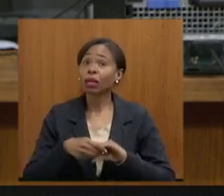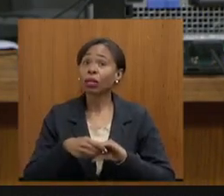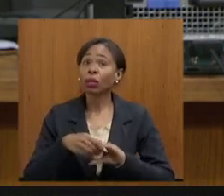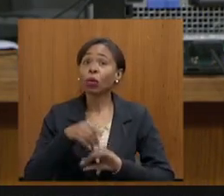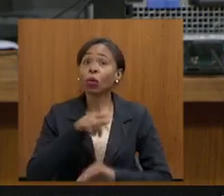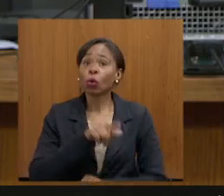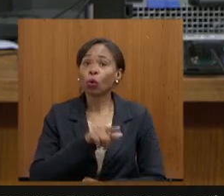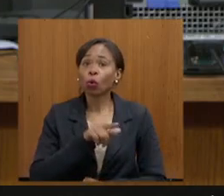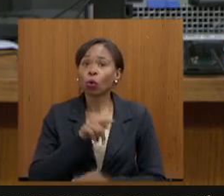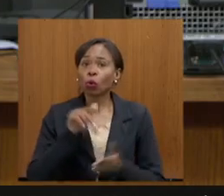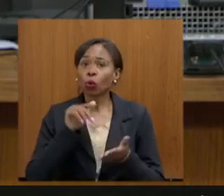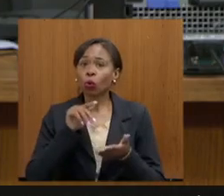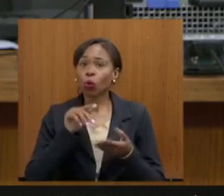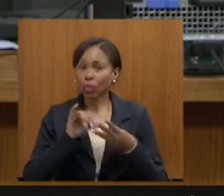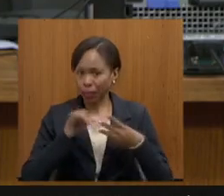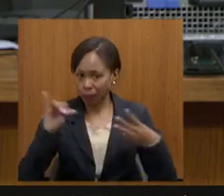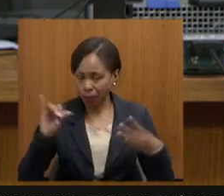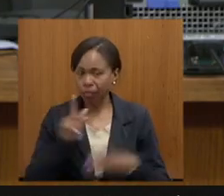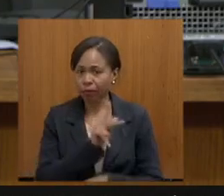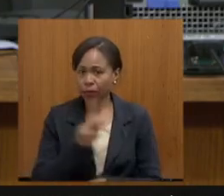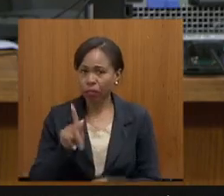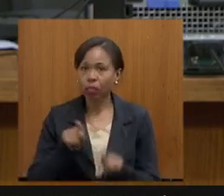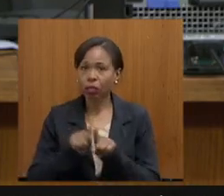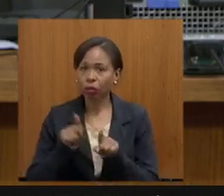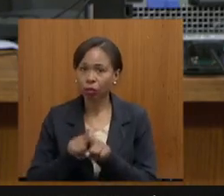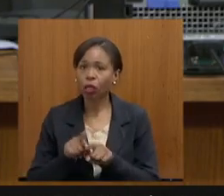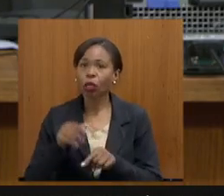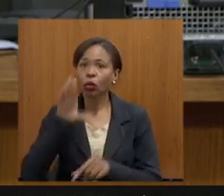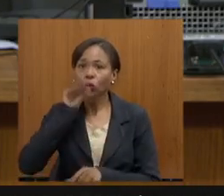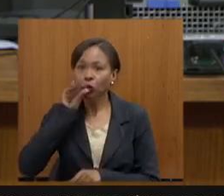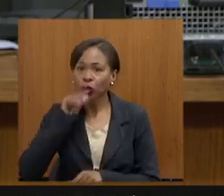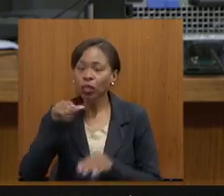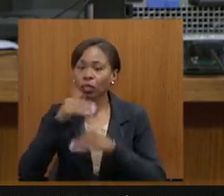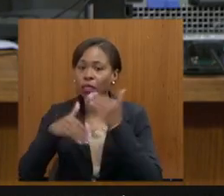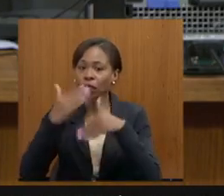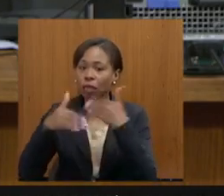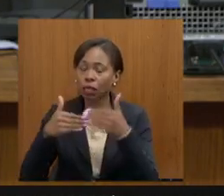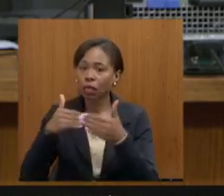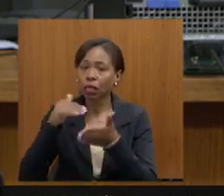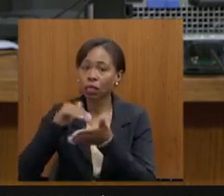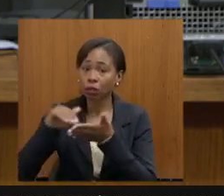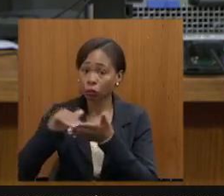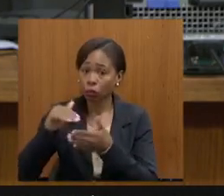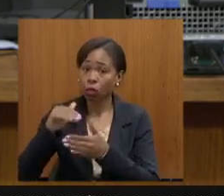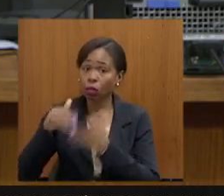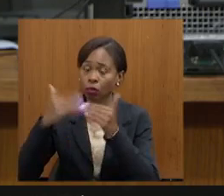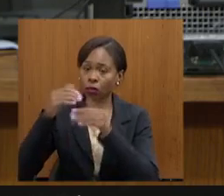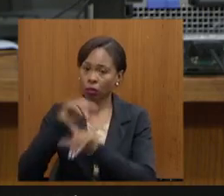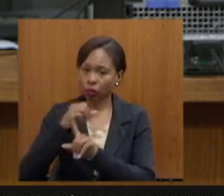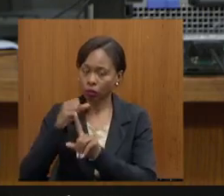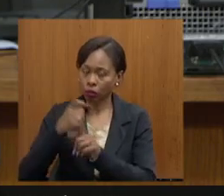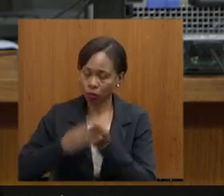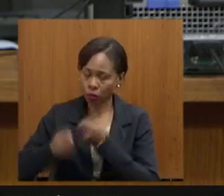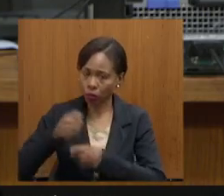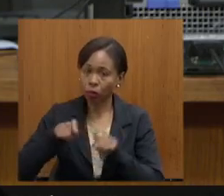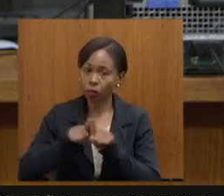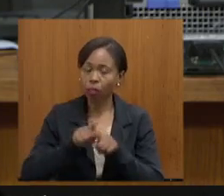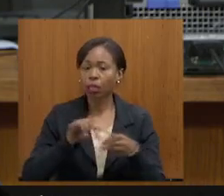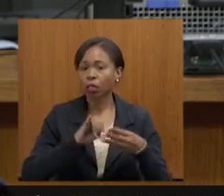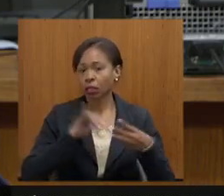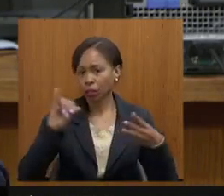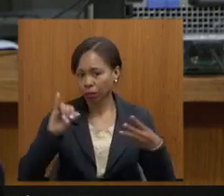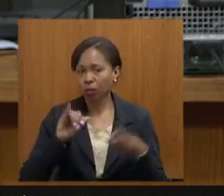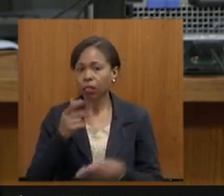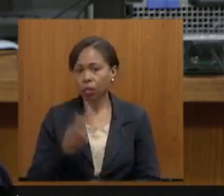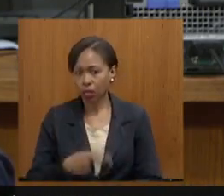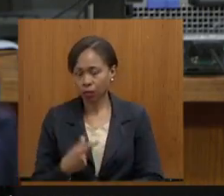passanezi todos servidores da secretaria de direito econômico e também dá semic e novos assessores